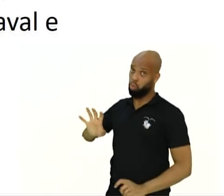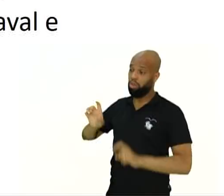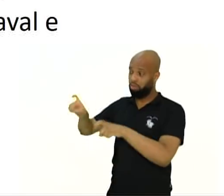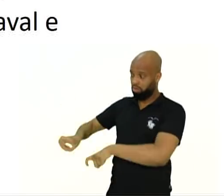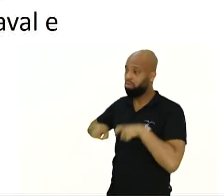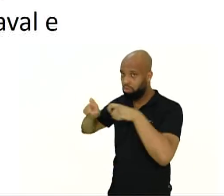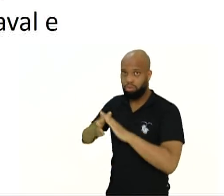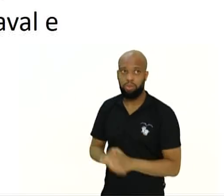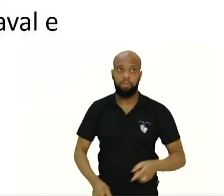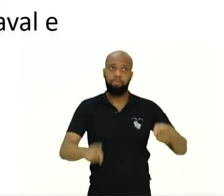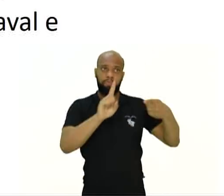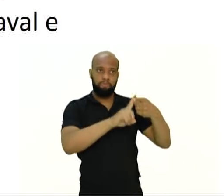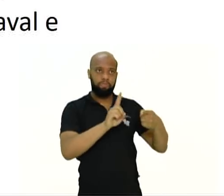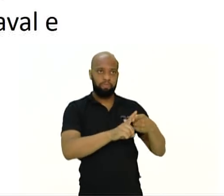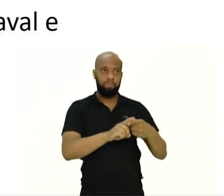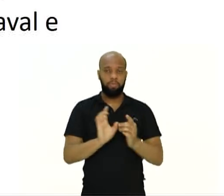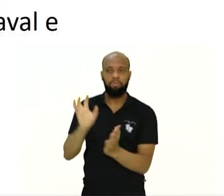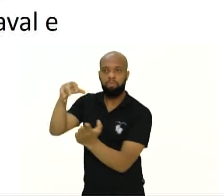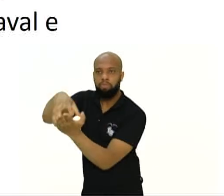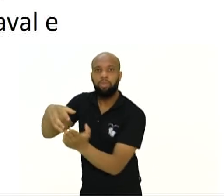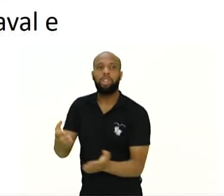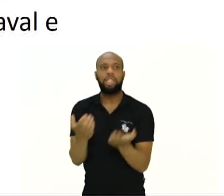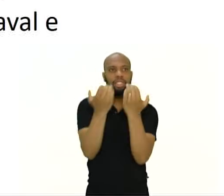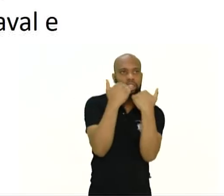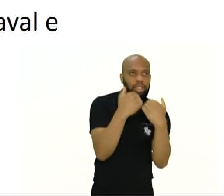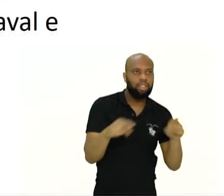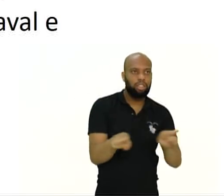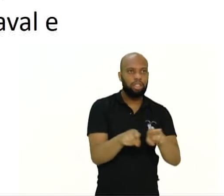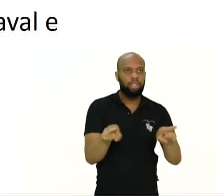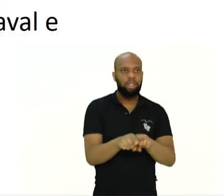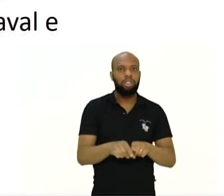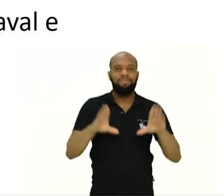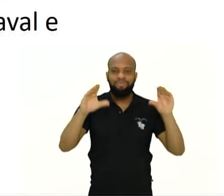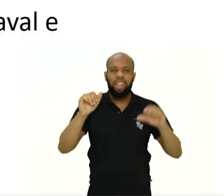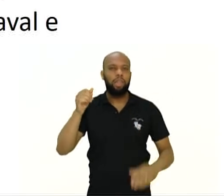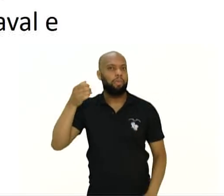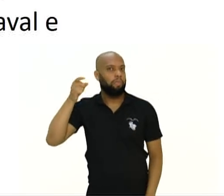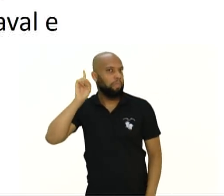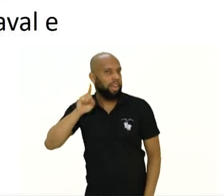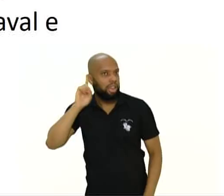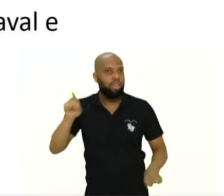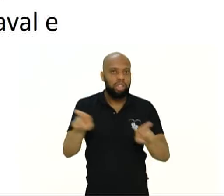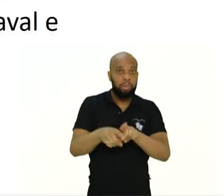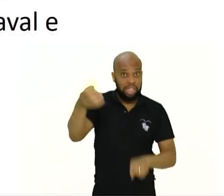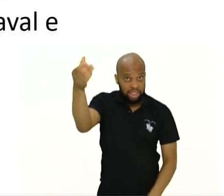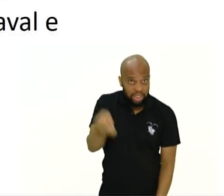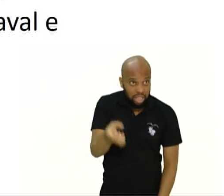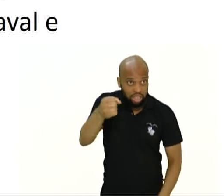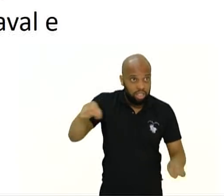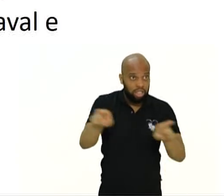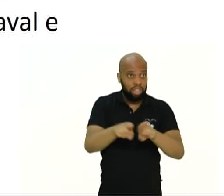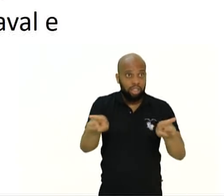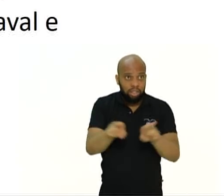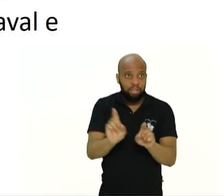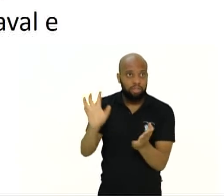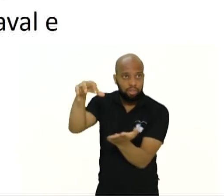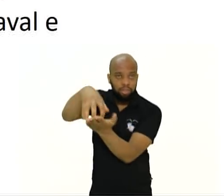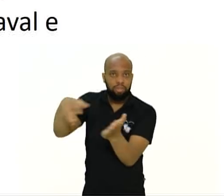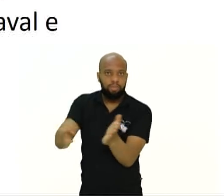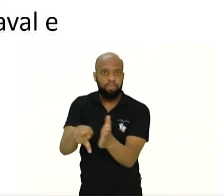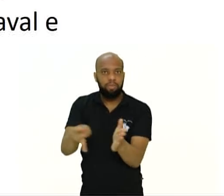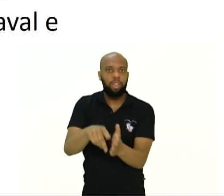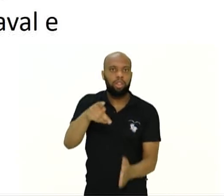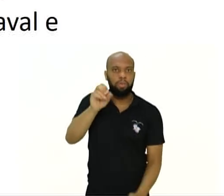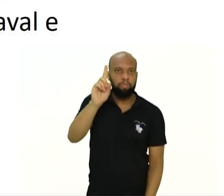atenção. Alternativa A, cinturão do milho, cinturão do algodão, cinturão do leite e cinturão do trigo